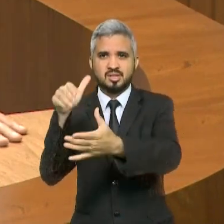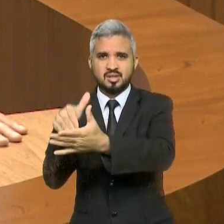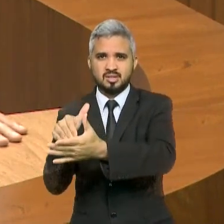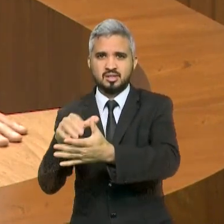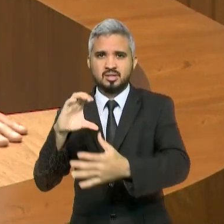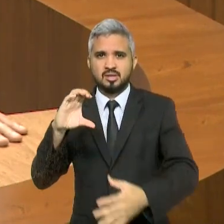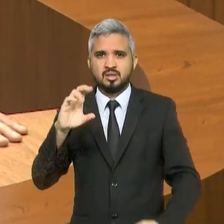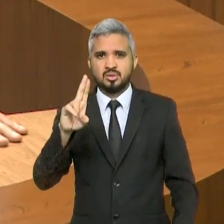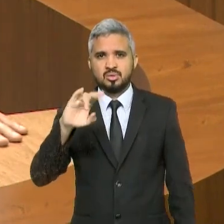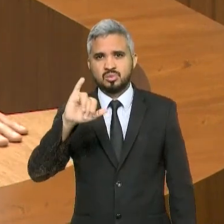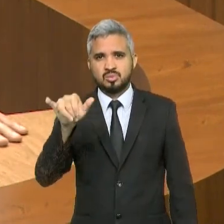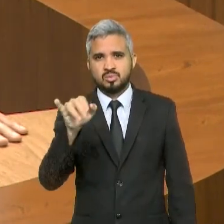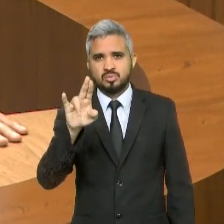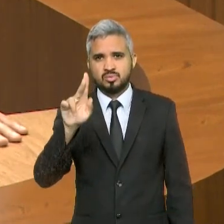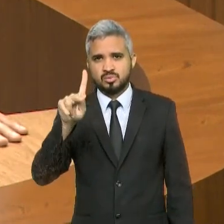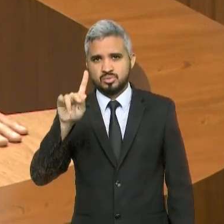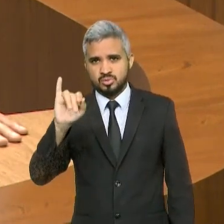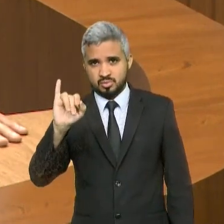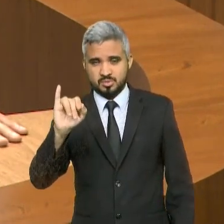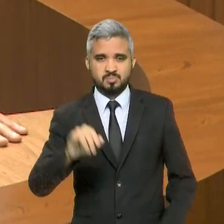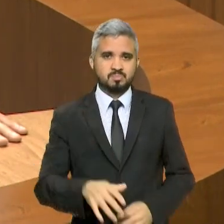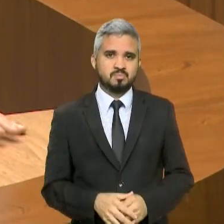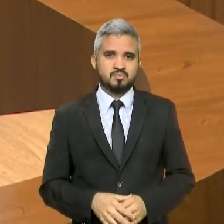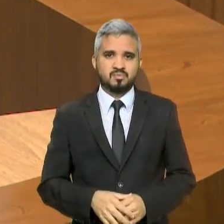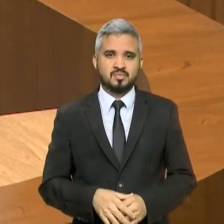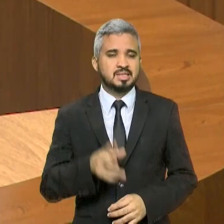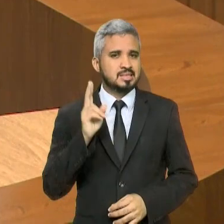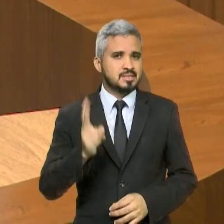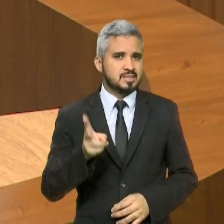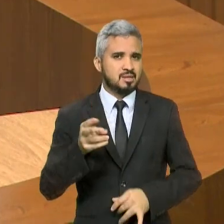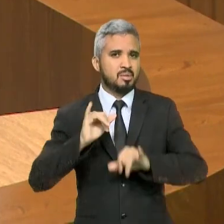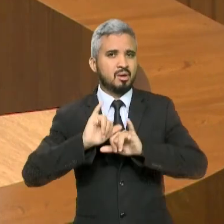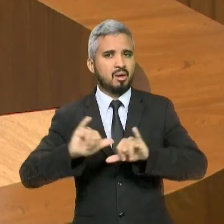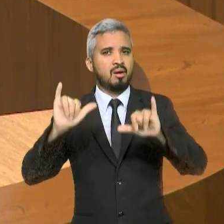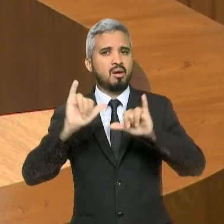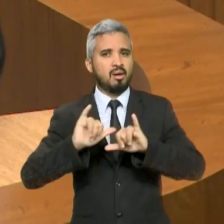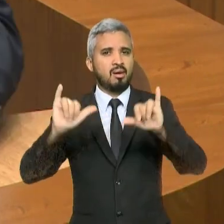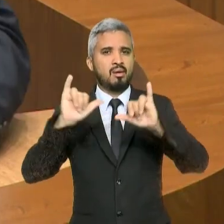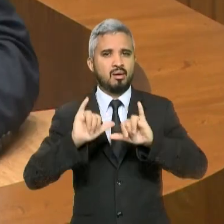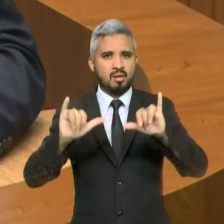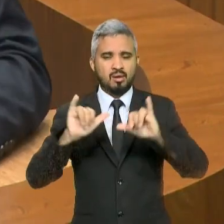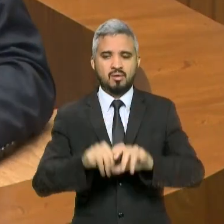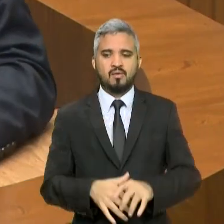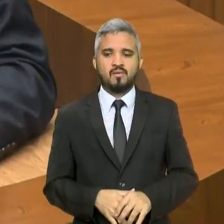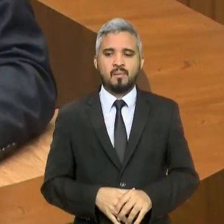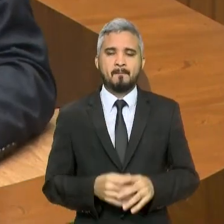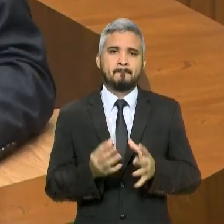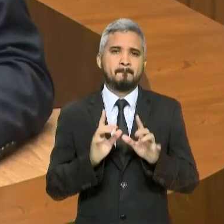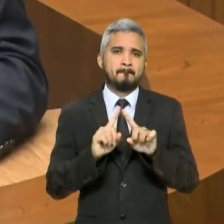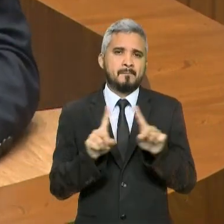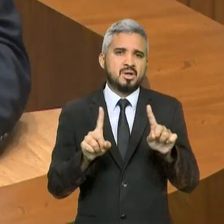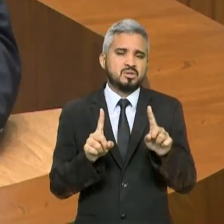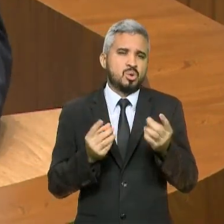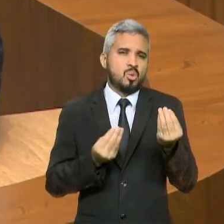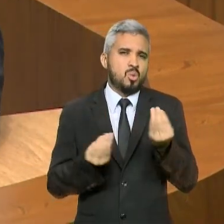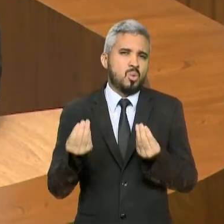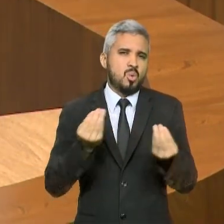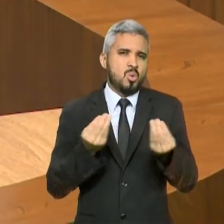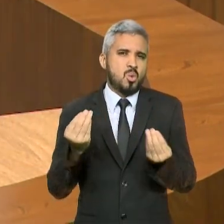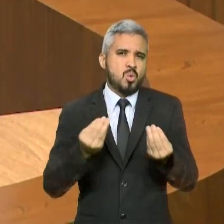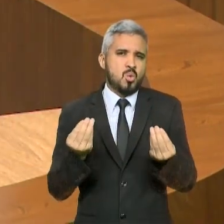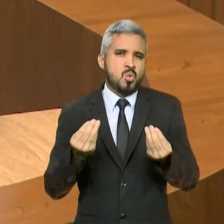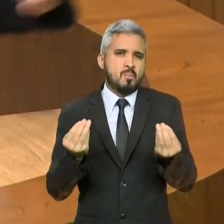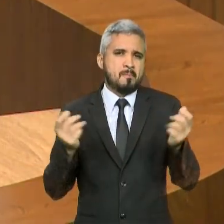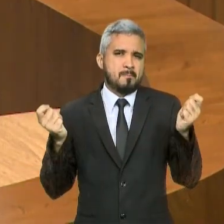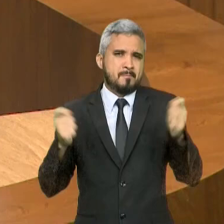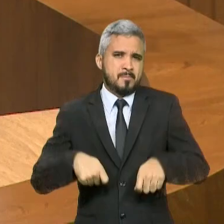Baixada, o litoral e também o estado do Pará. Mas como seria possível, na engenharia moderna, construir uma ponte